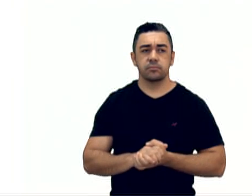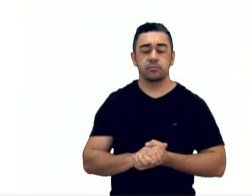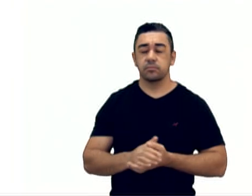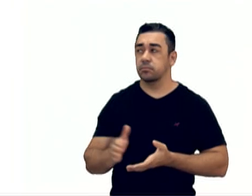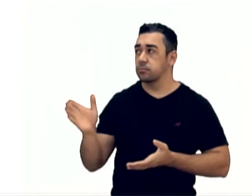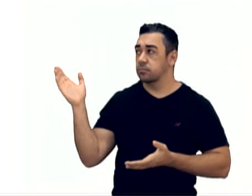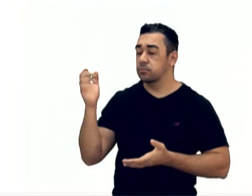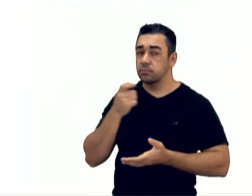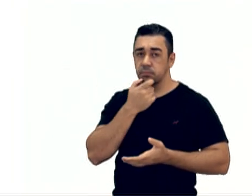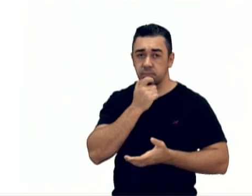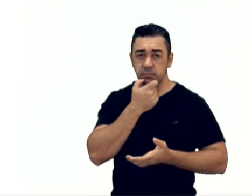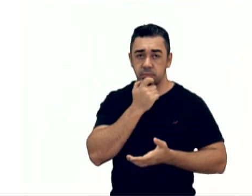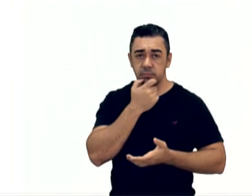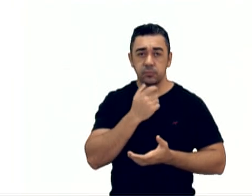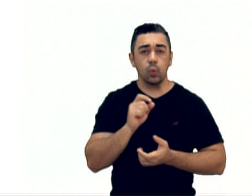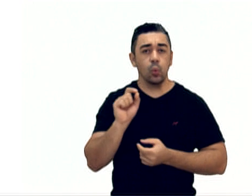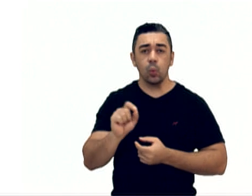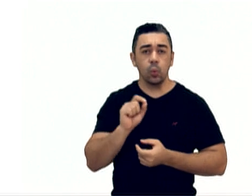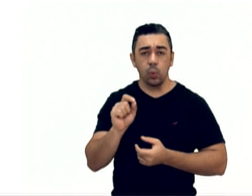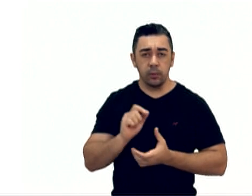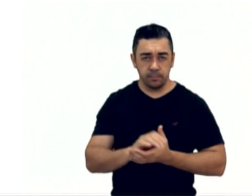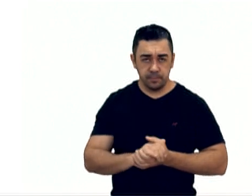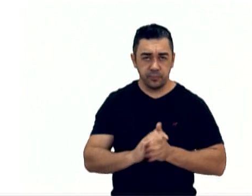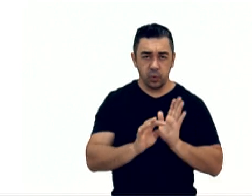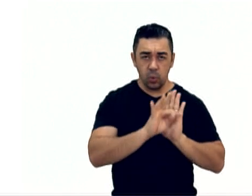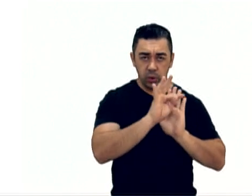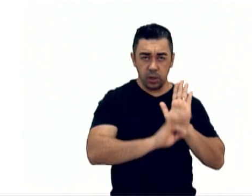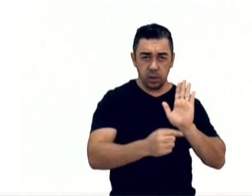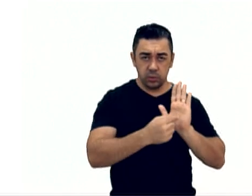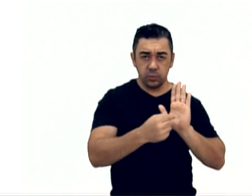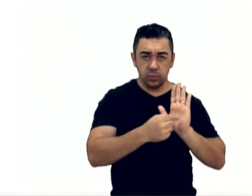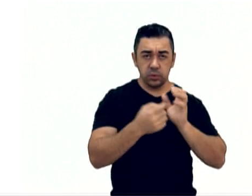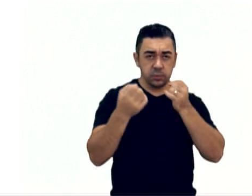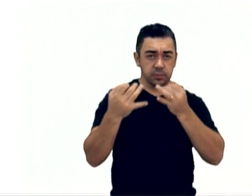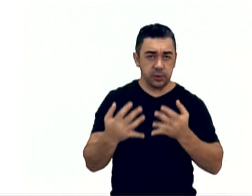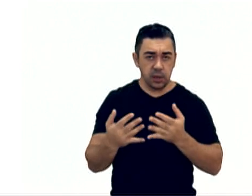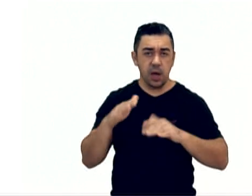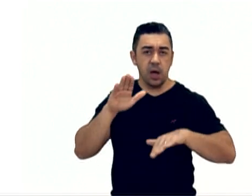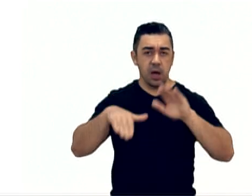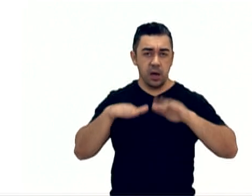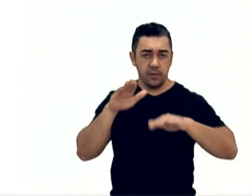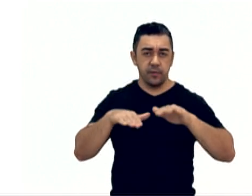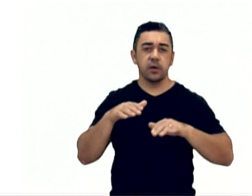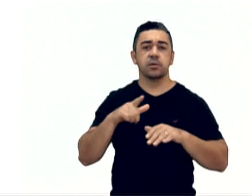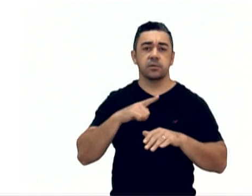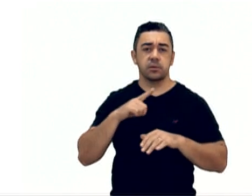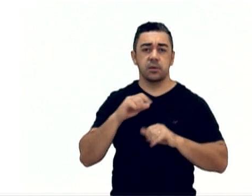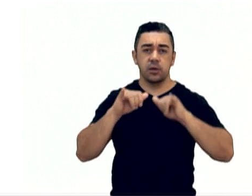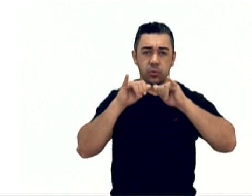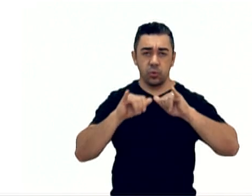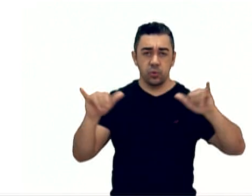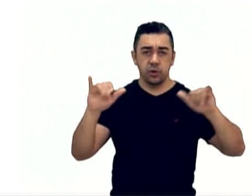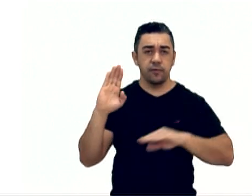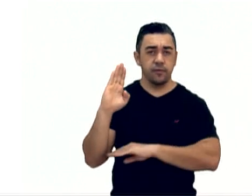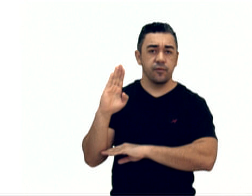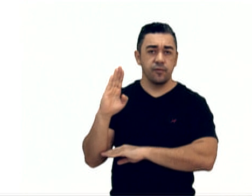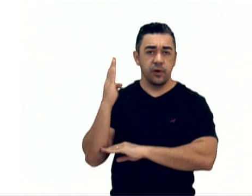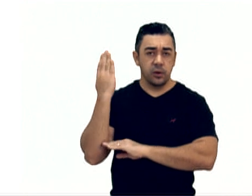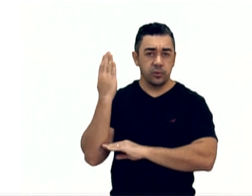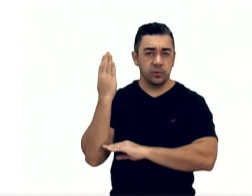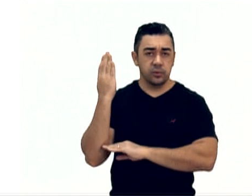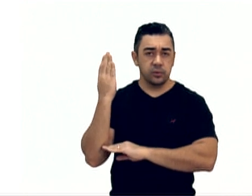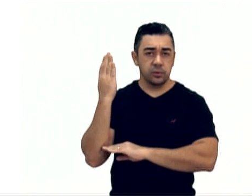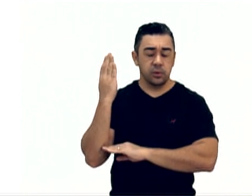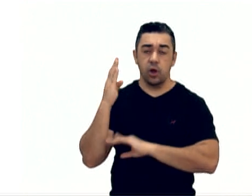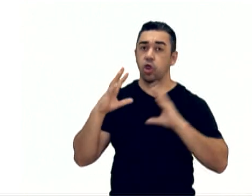says some fake news. O texto diz que algumas fake news, algumas notícias falsas, olha, não